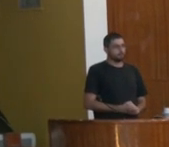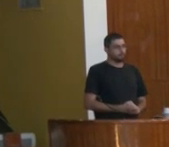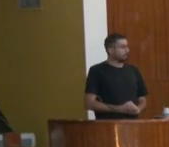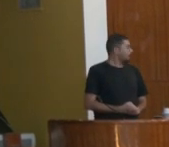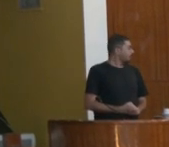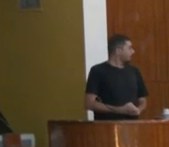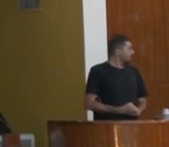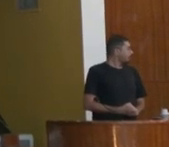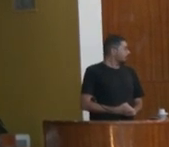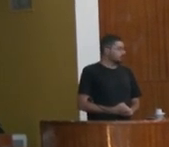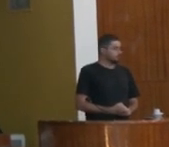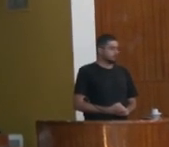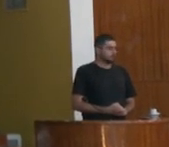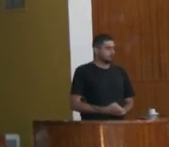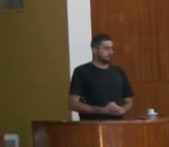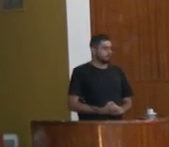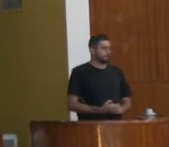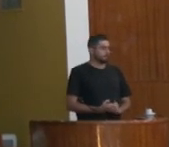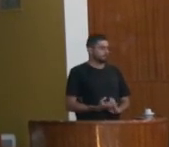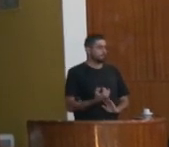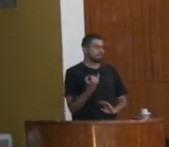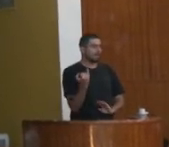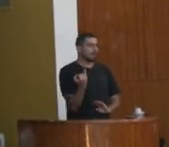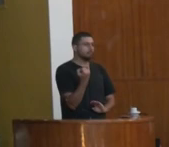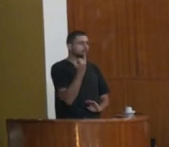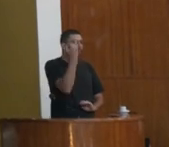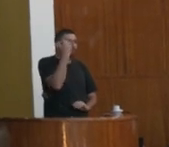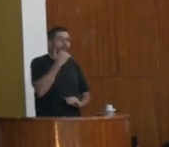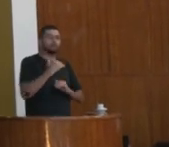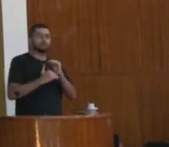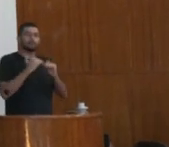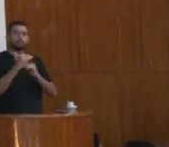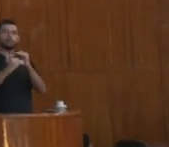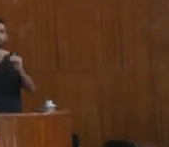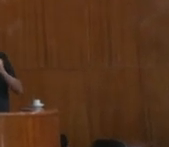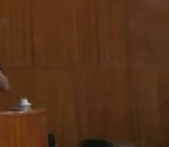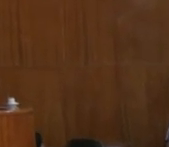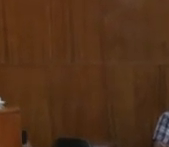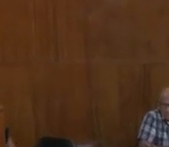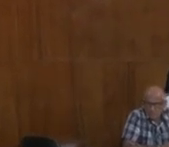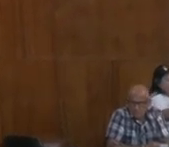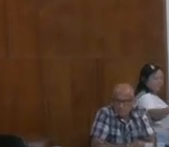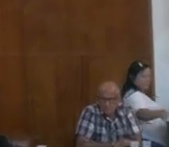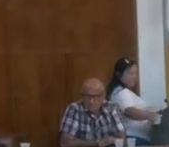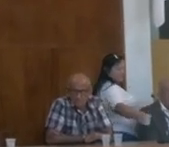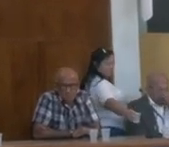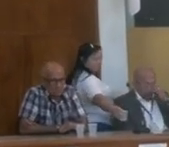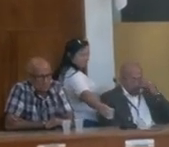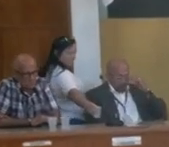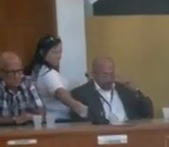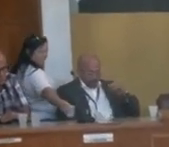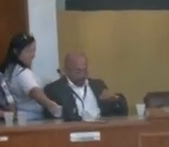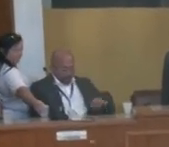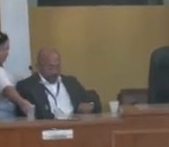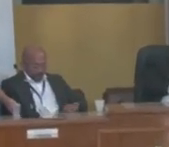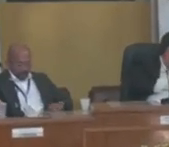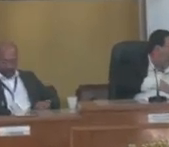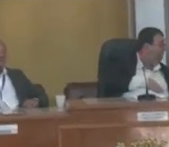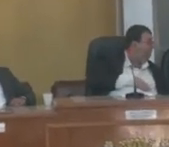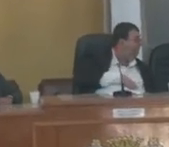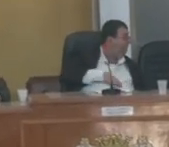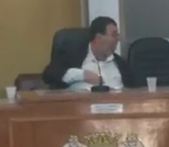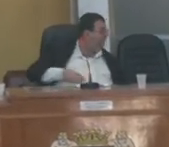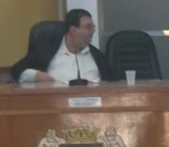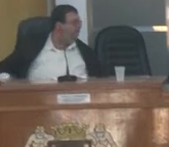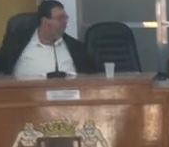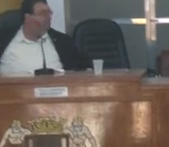A importância e o desenvolvimento também atinge não só as pessoas que são PCDs, mas